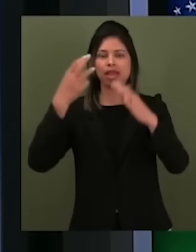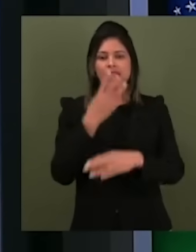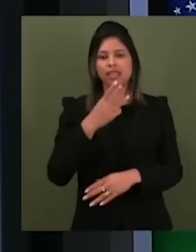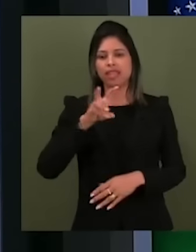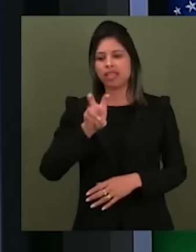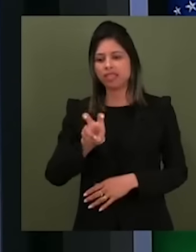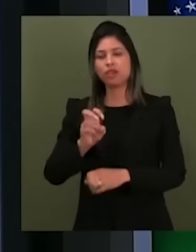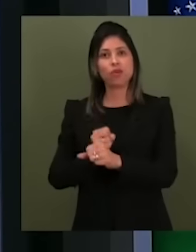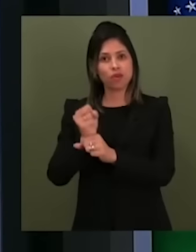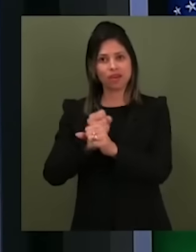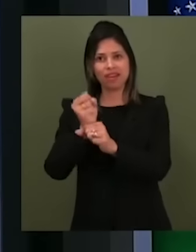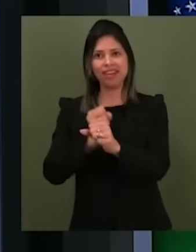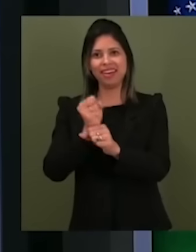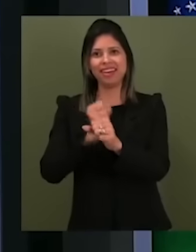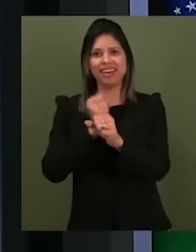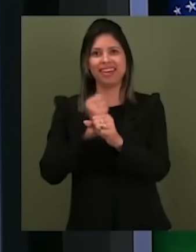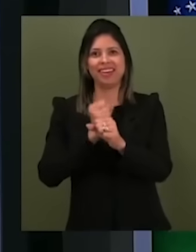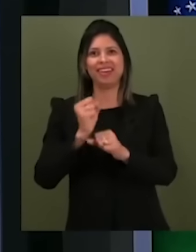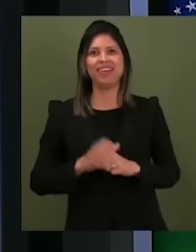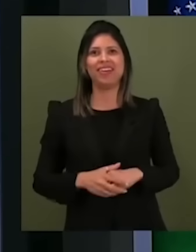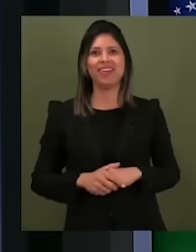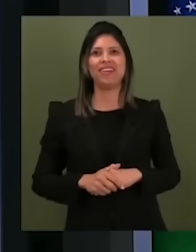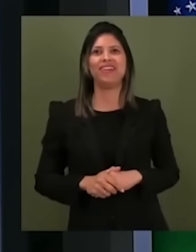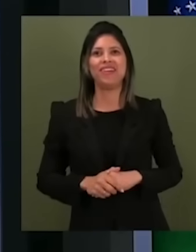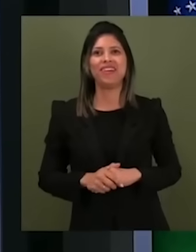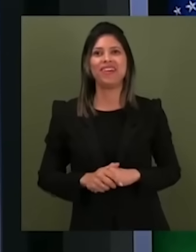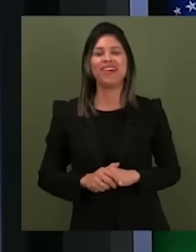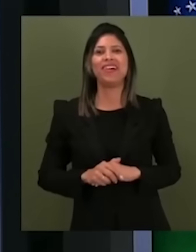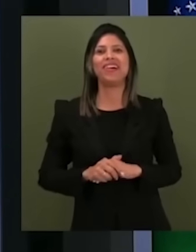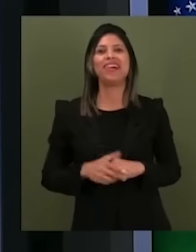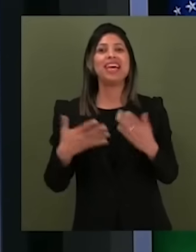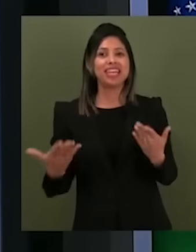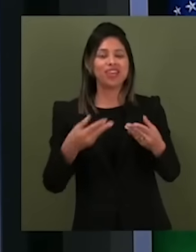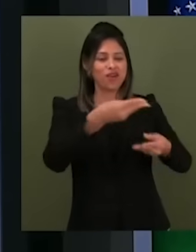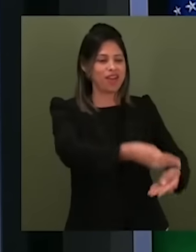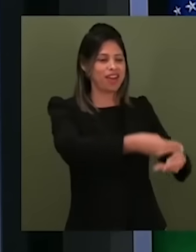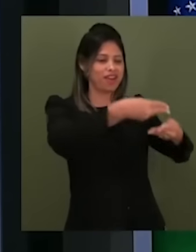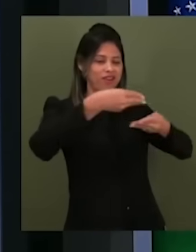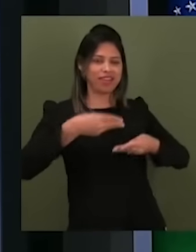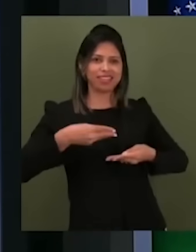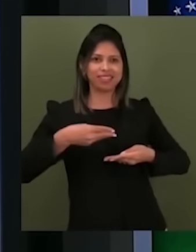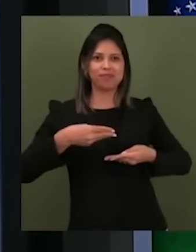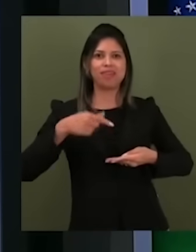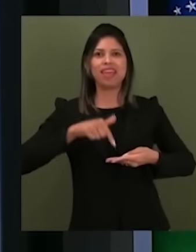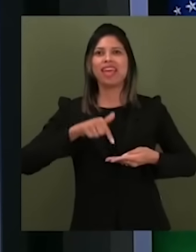Recebi essa falecida das mãos da ministra Rosa Weber. Fui visitá-la